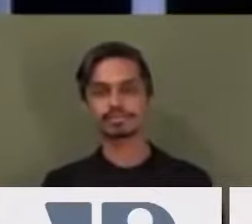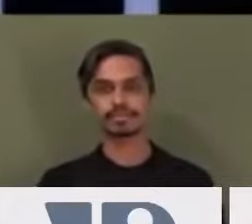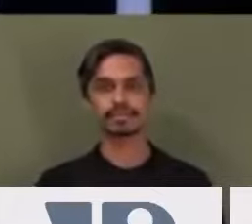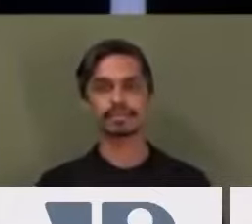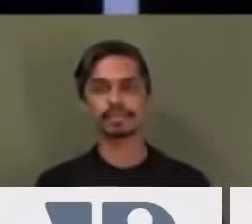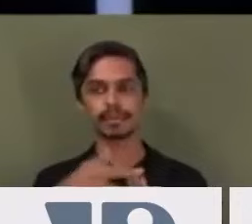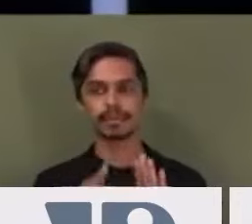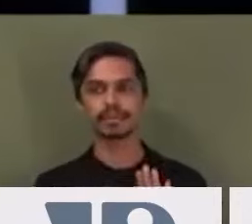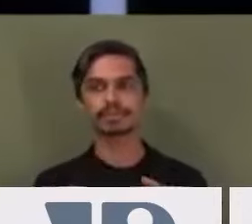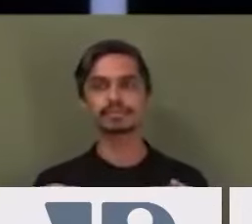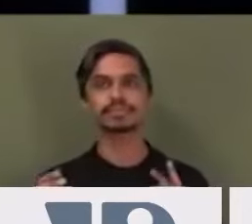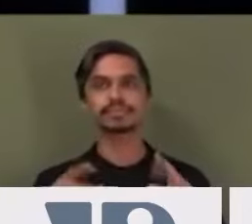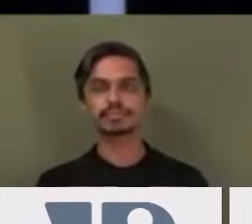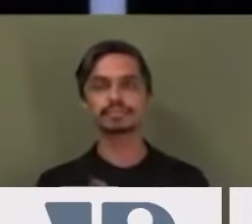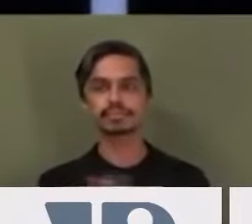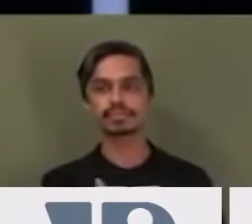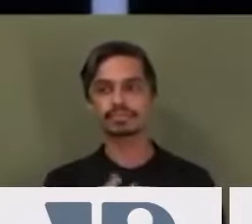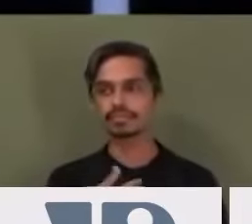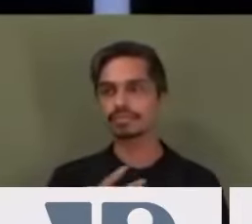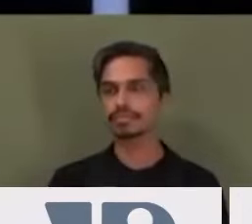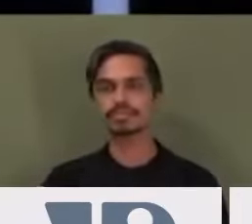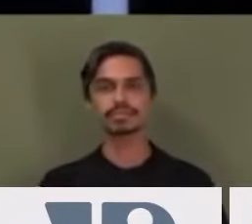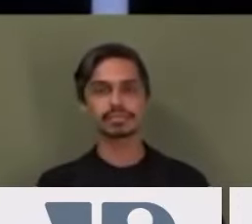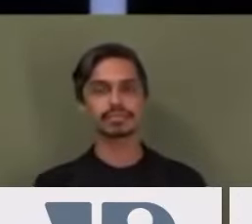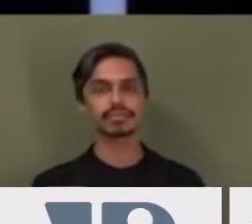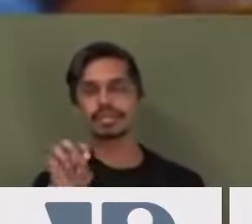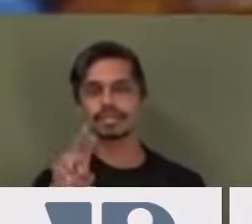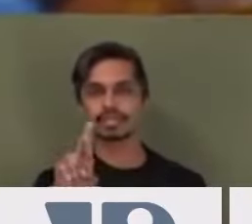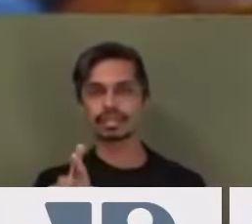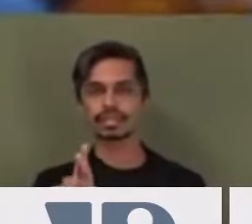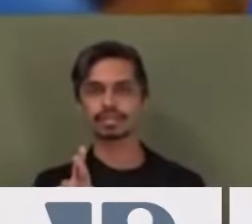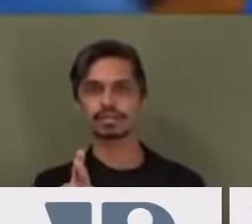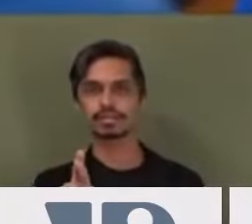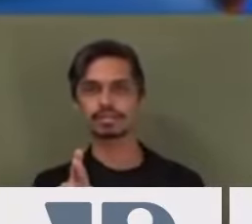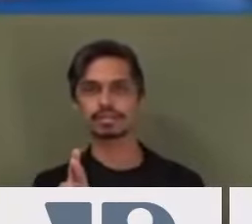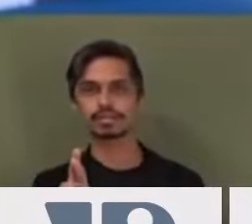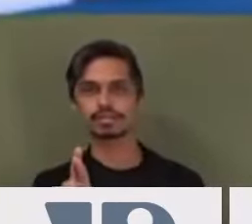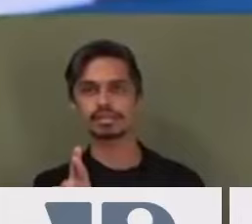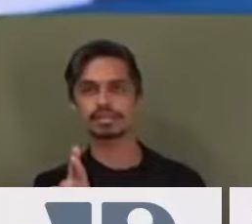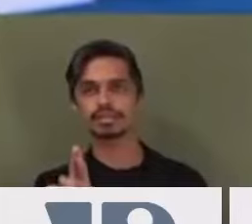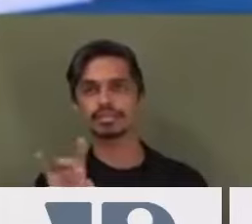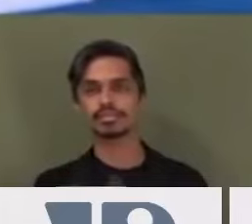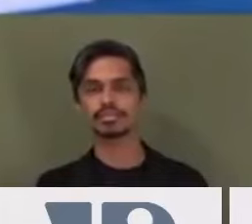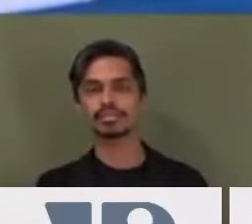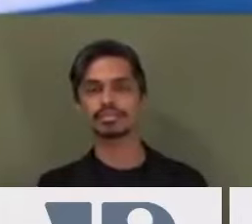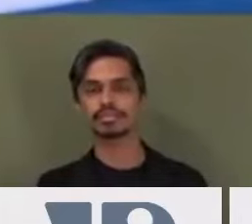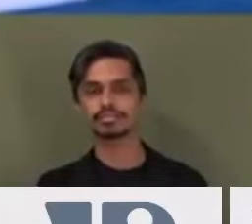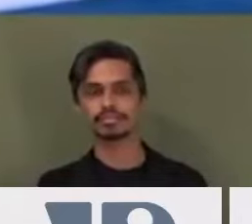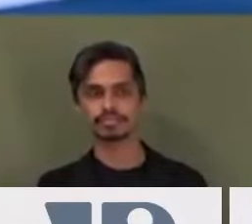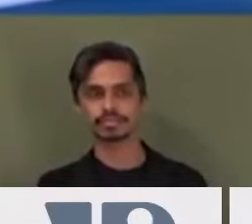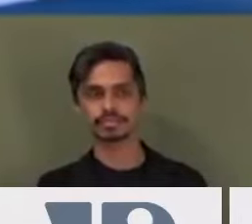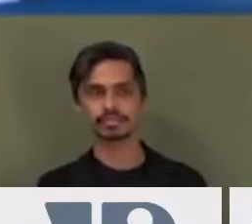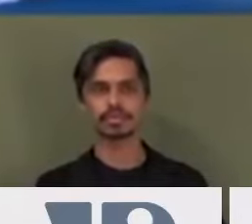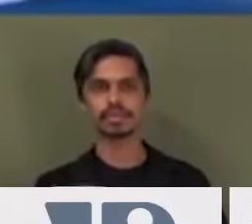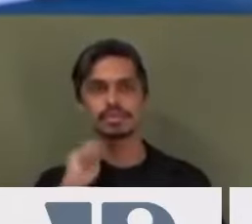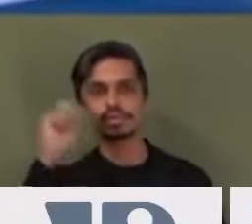no funcionalismo público tem um adicional de 5% a cada 5 anos, chegando até 35%.